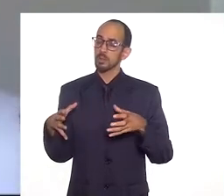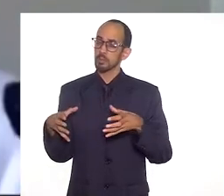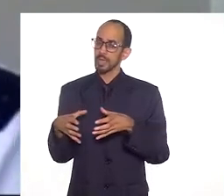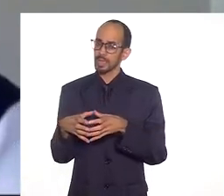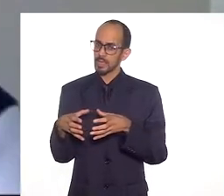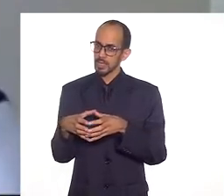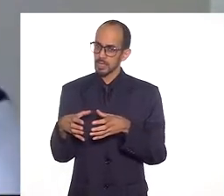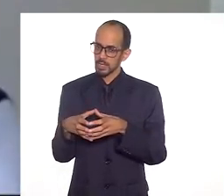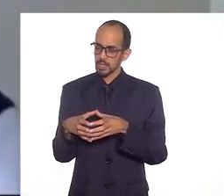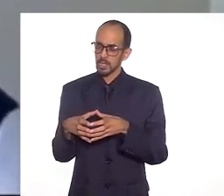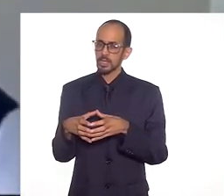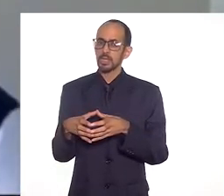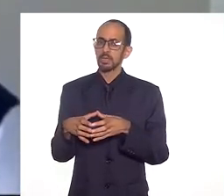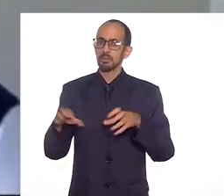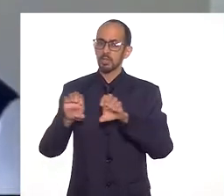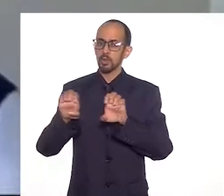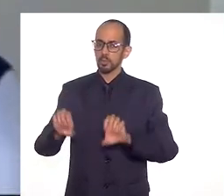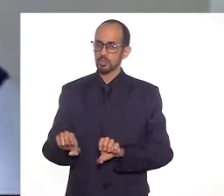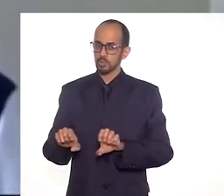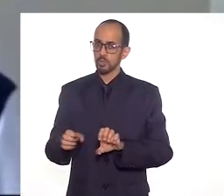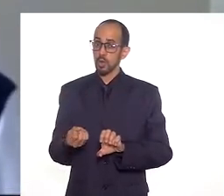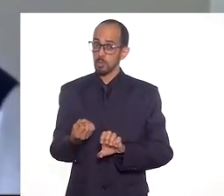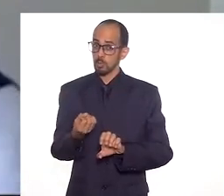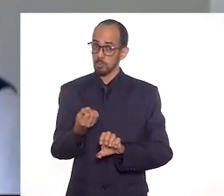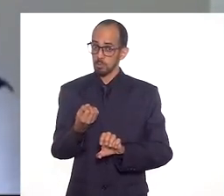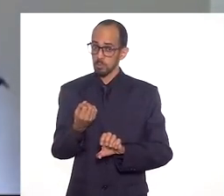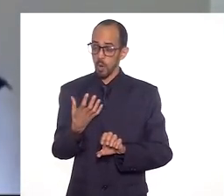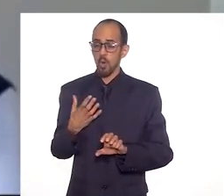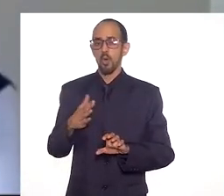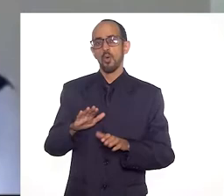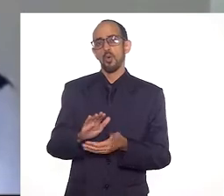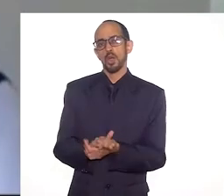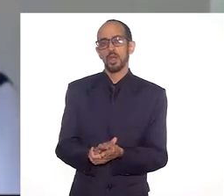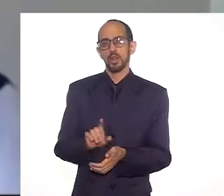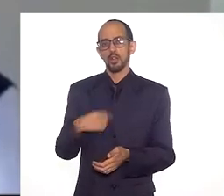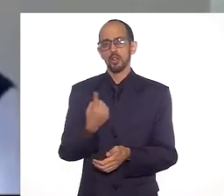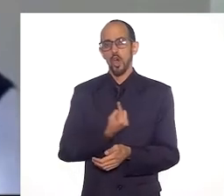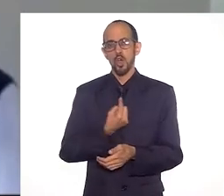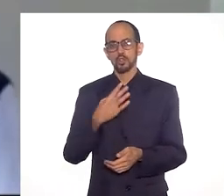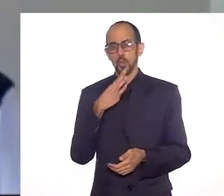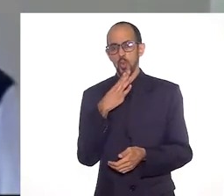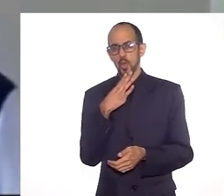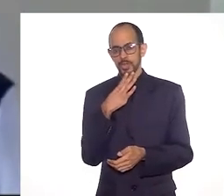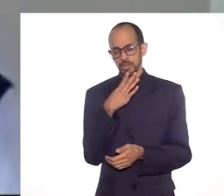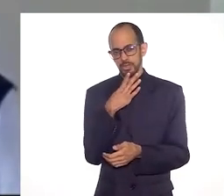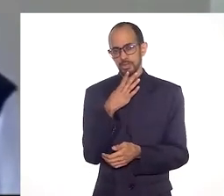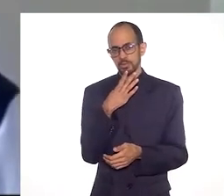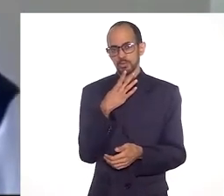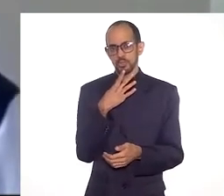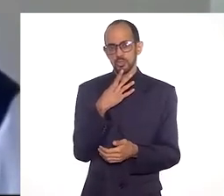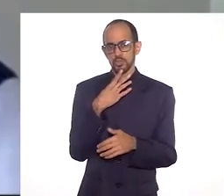equipe estruturada, e aí sempre um pequeno negócio tem equipe. A gente conhece milhares que é